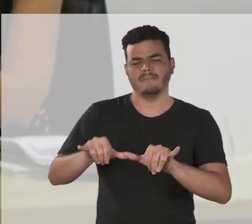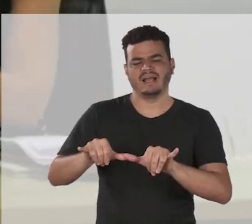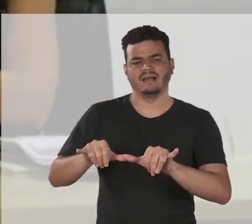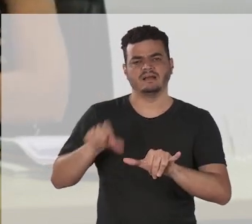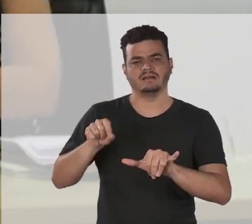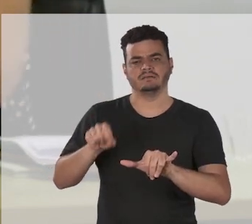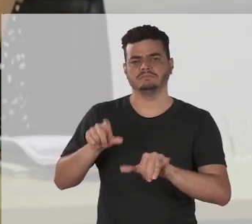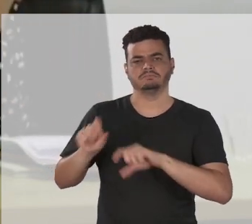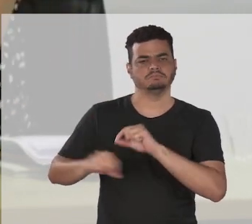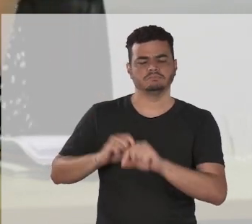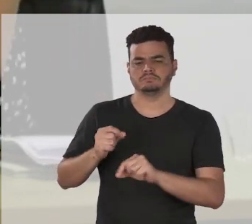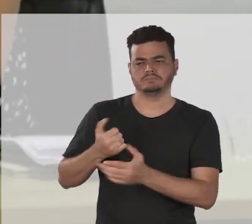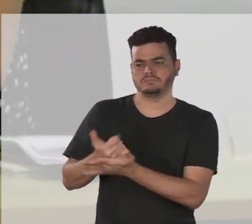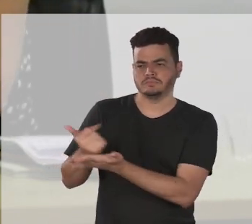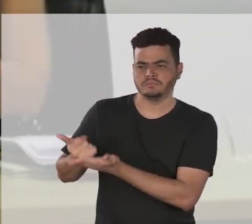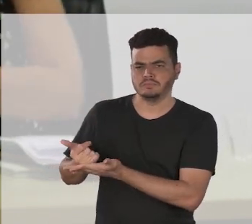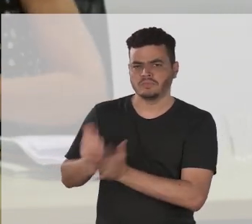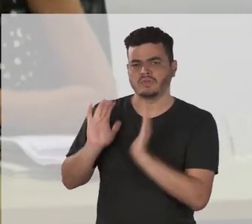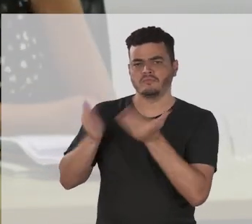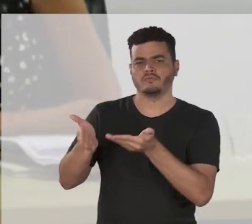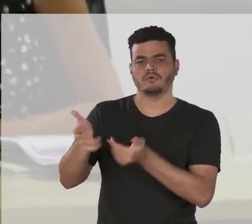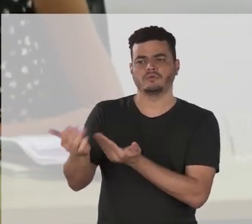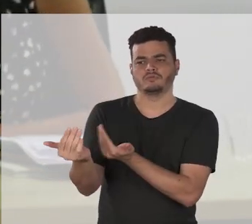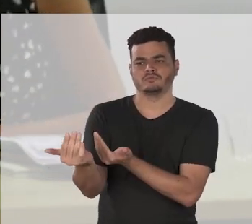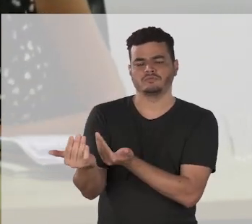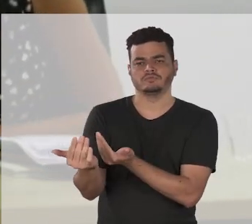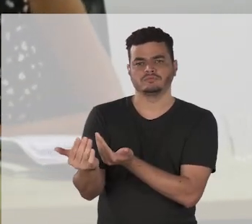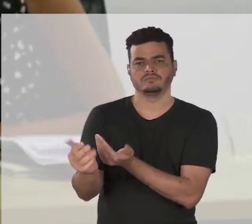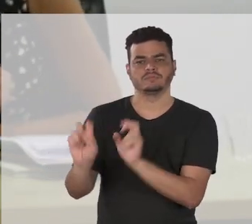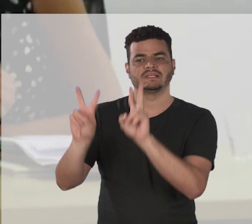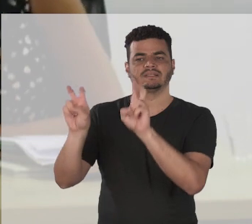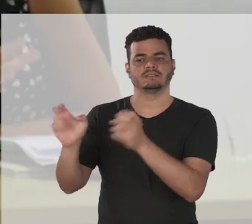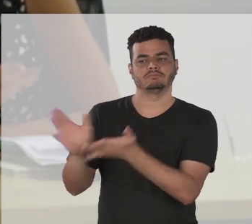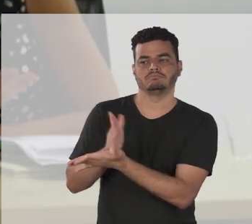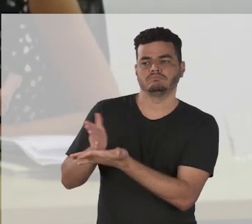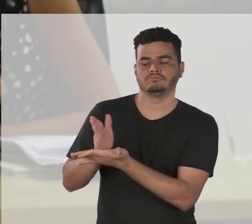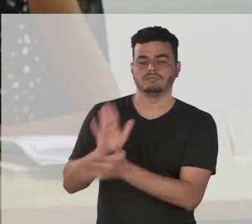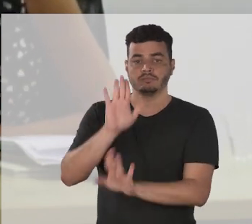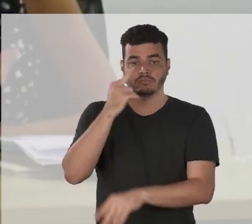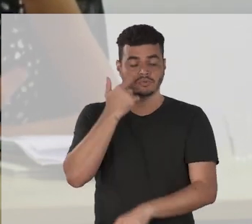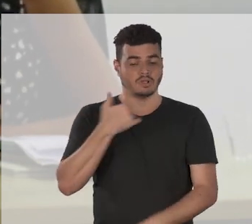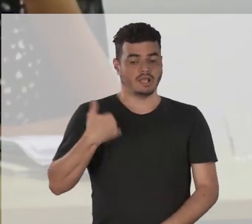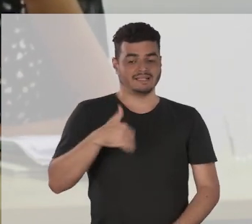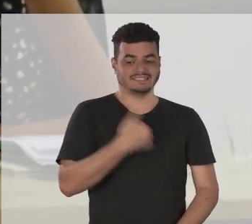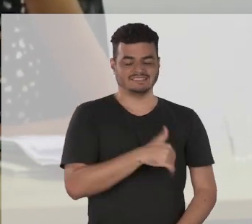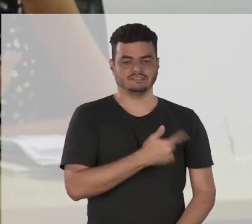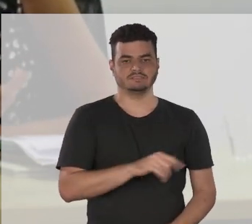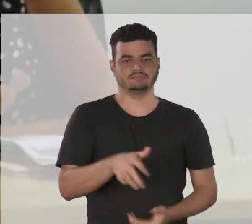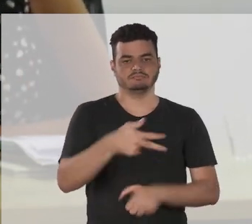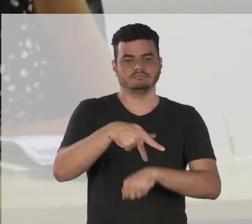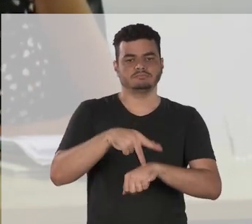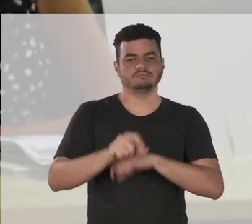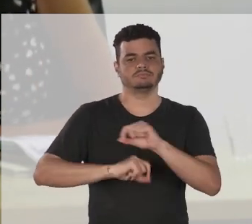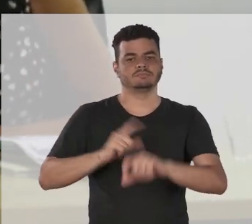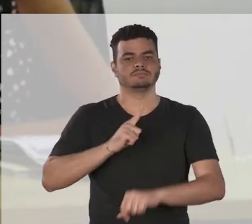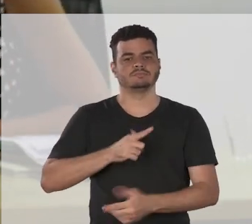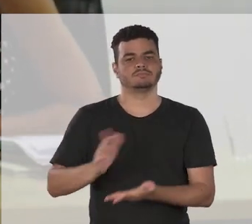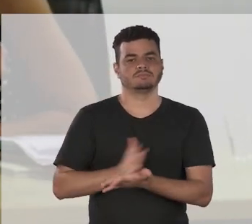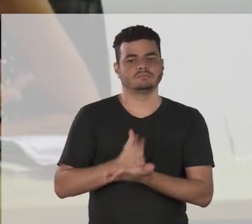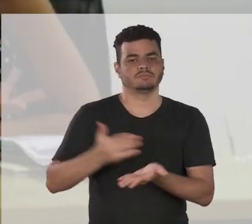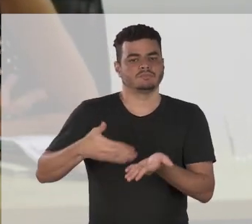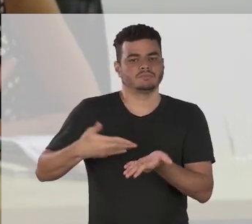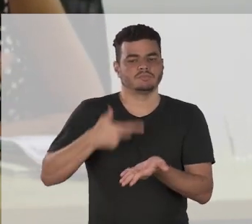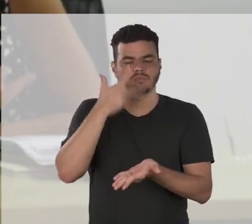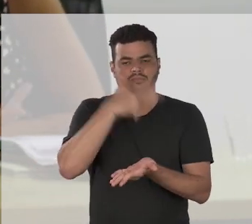de mercado. Não se tem conexões para jovens com certos temas. Na Argentina,